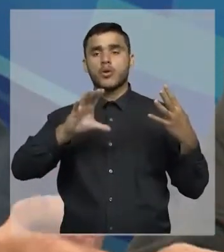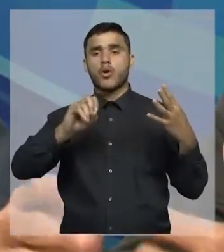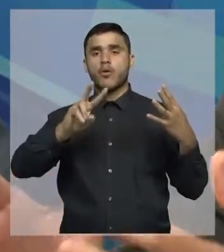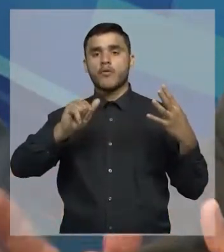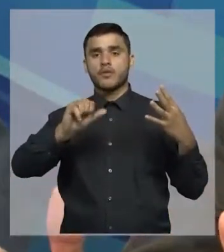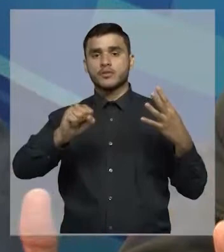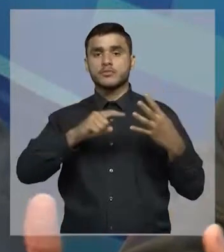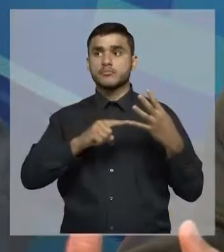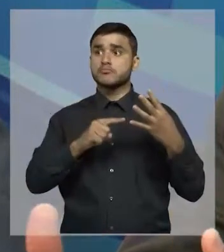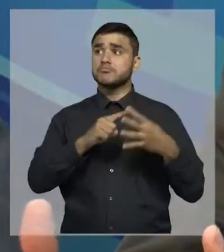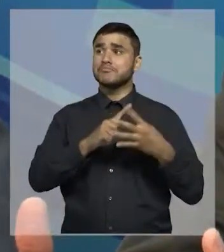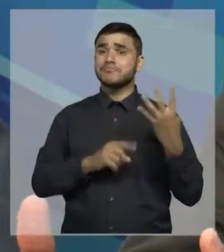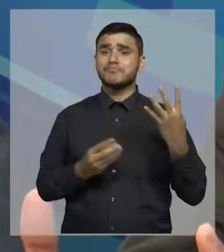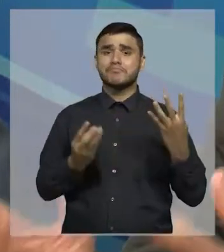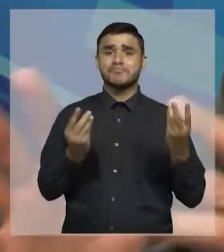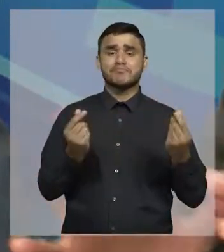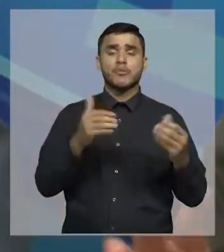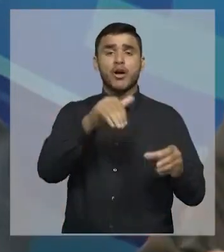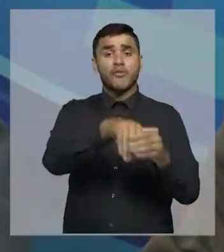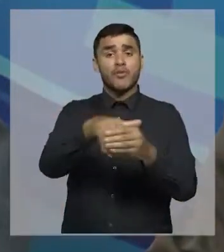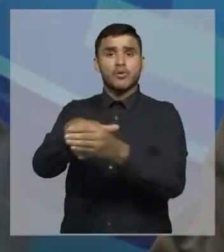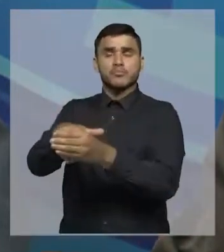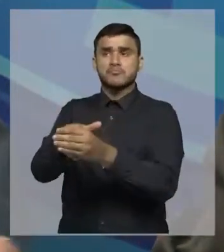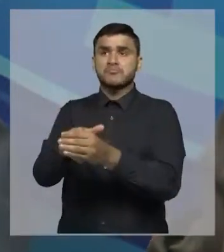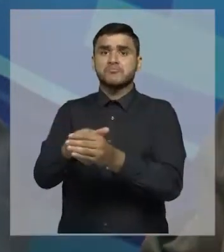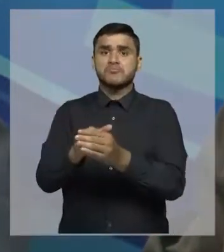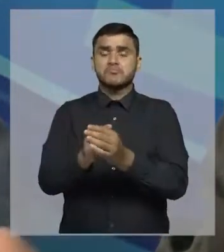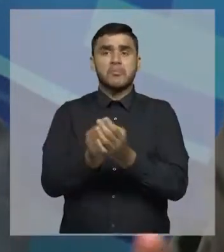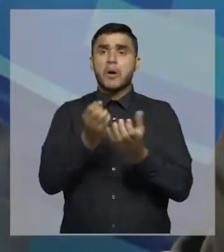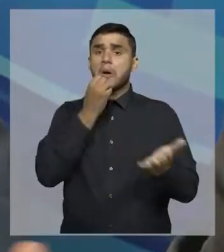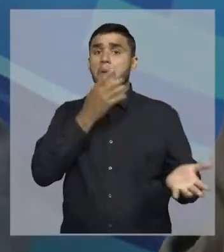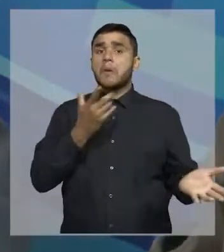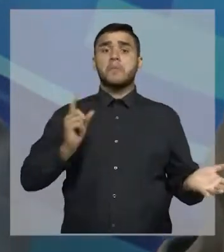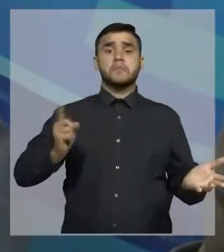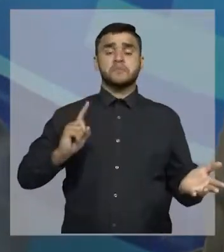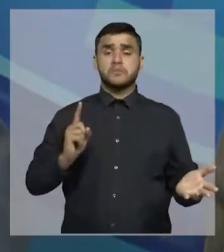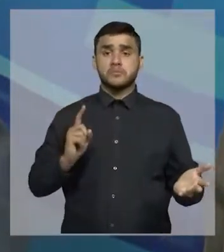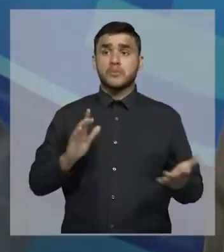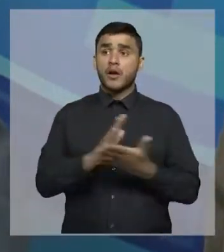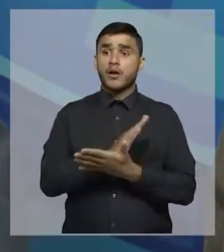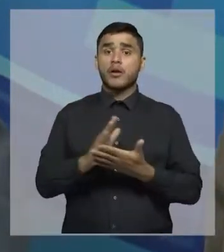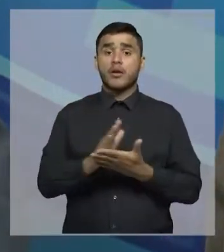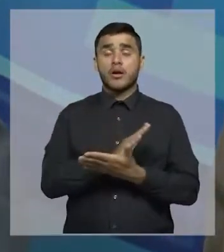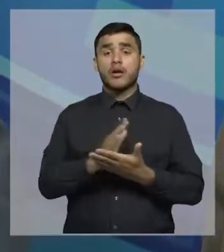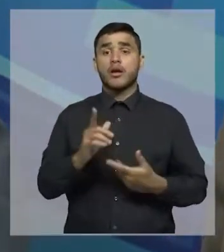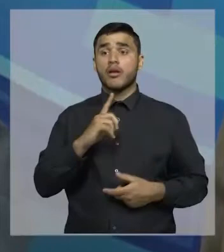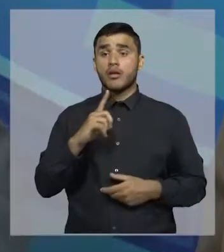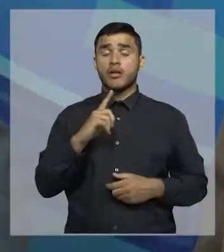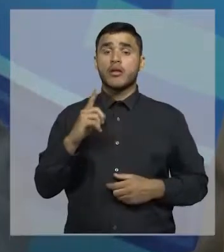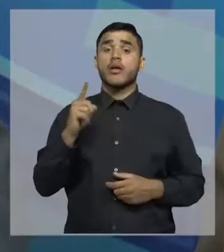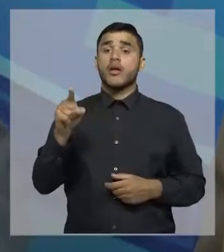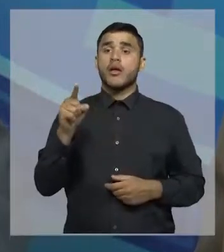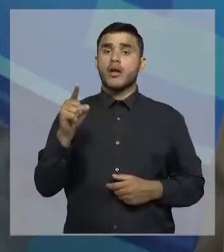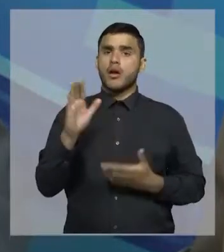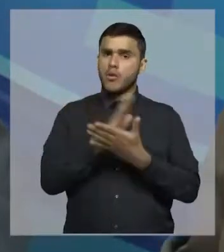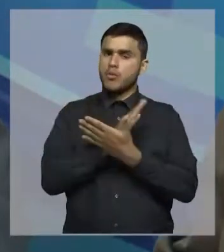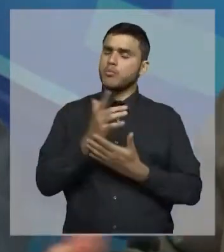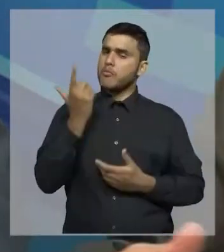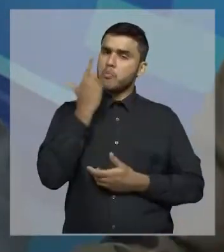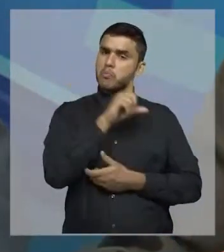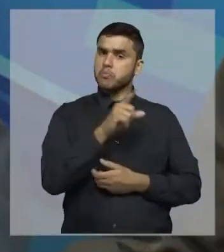símbolo. Não teve uma votação tão expressiva. Verdade. Os votos se polarizaram em nomes que se apresentavam como capazes